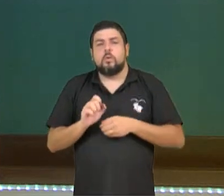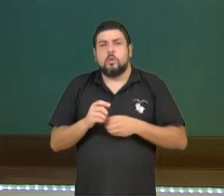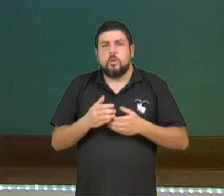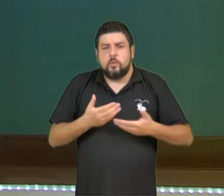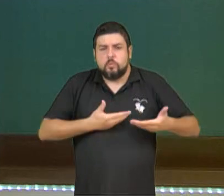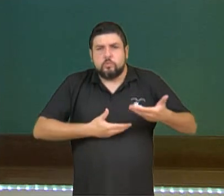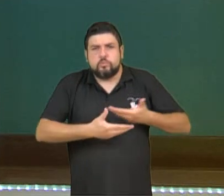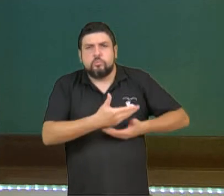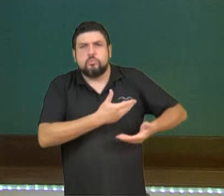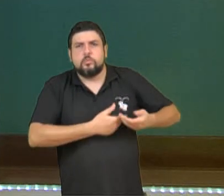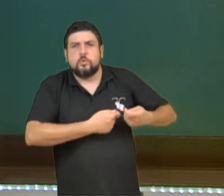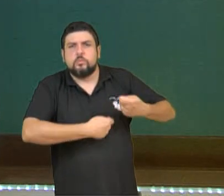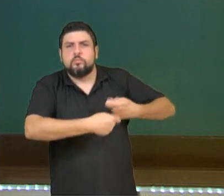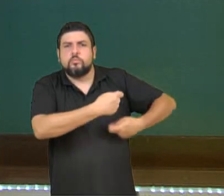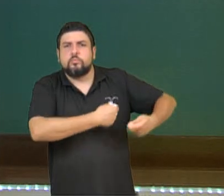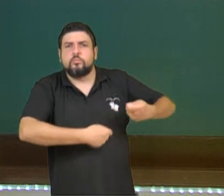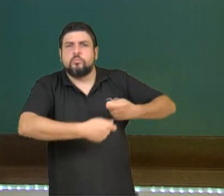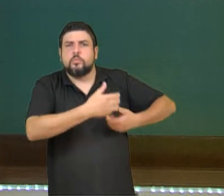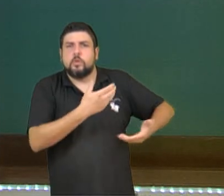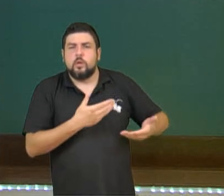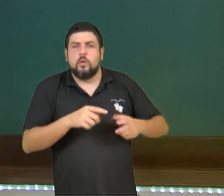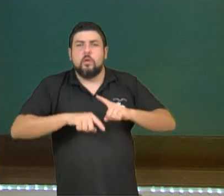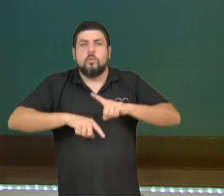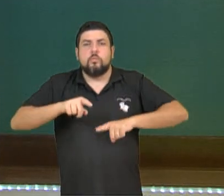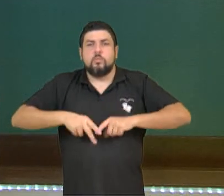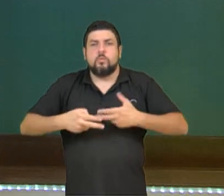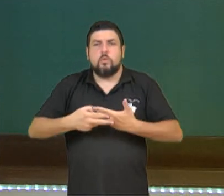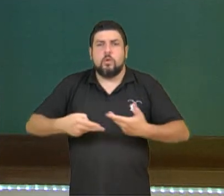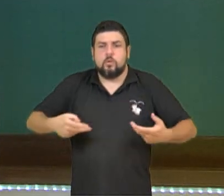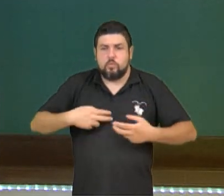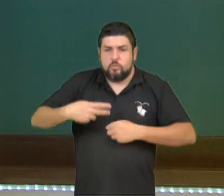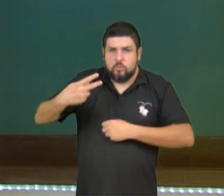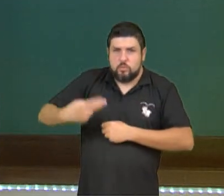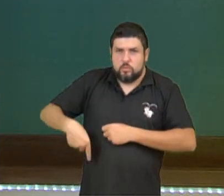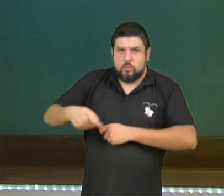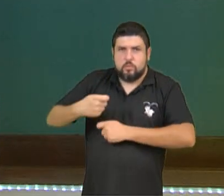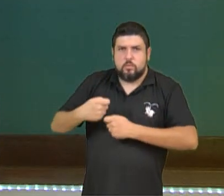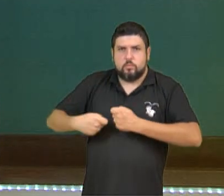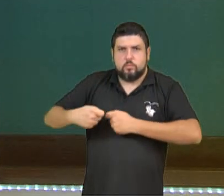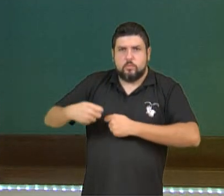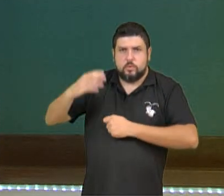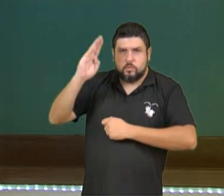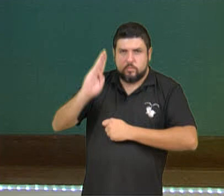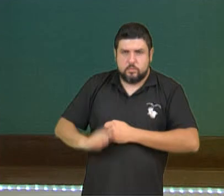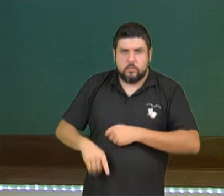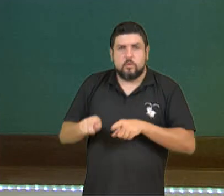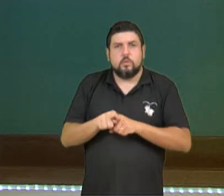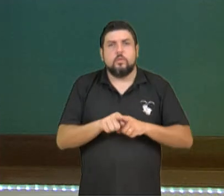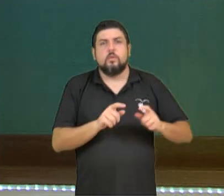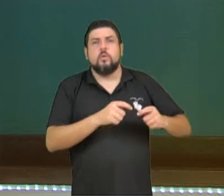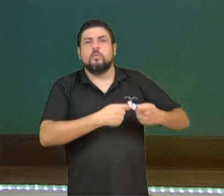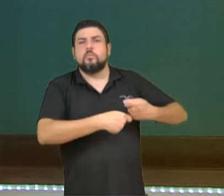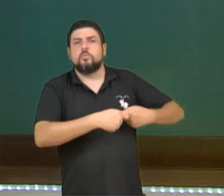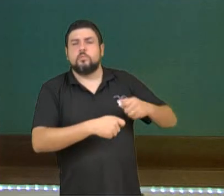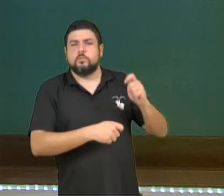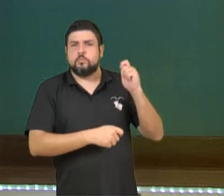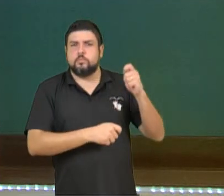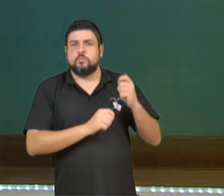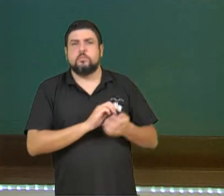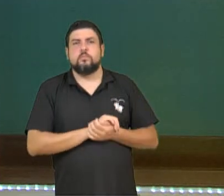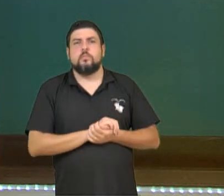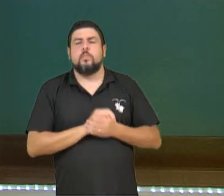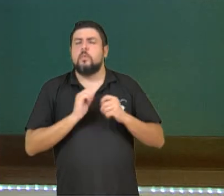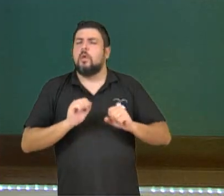comercial de produtos que vinculam-se tanto na economia brasileira quanto na economia argentina. Claro que em